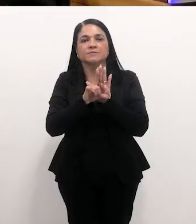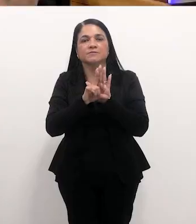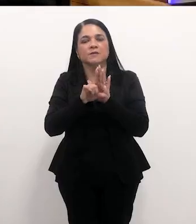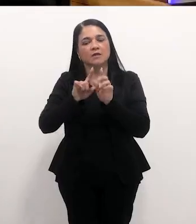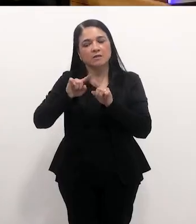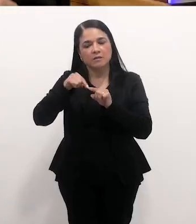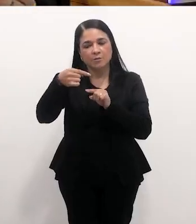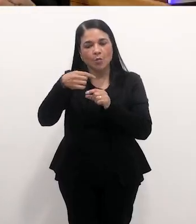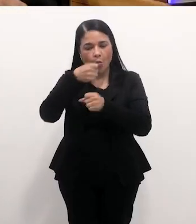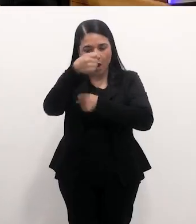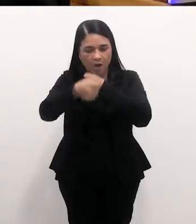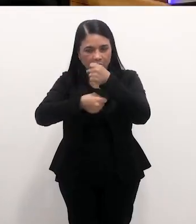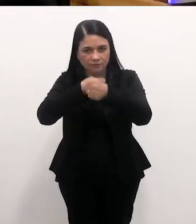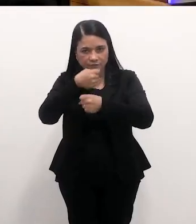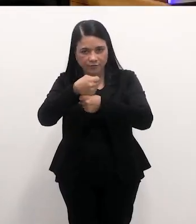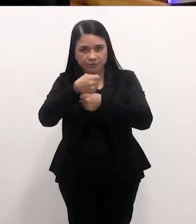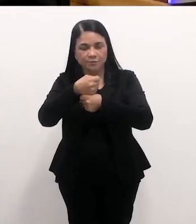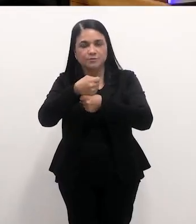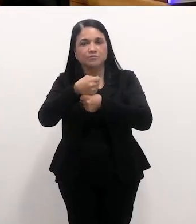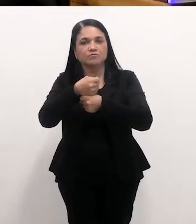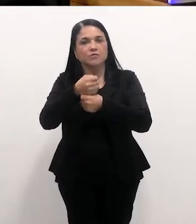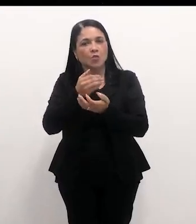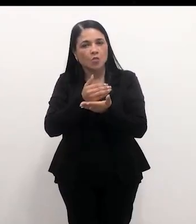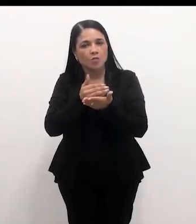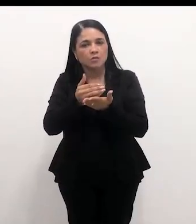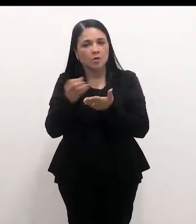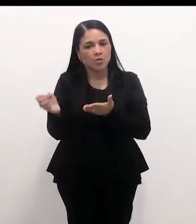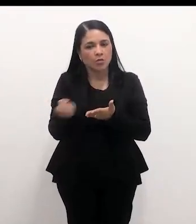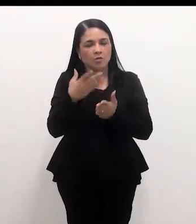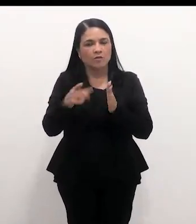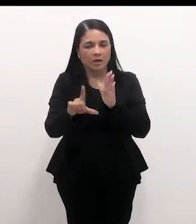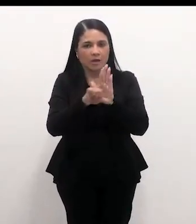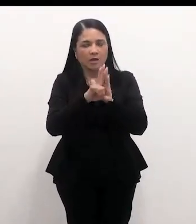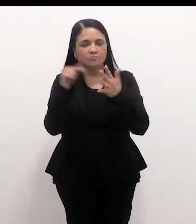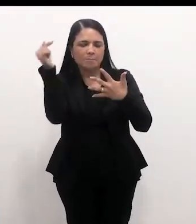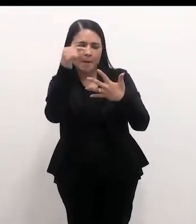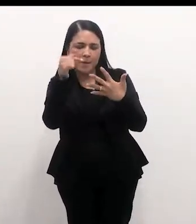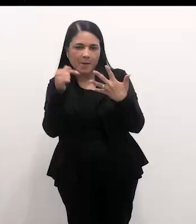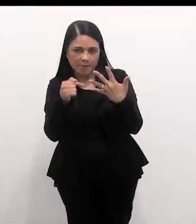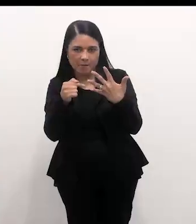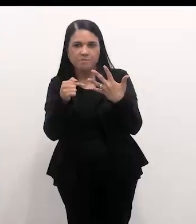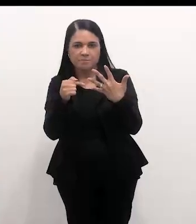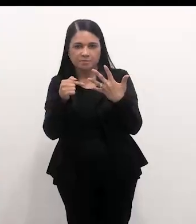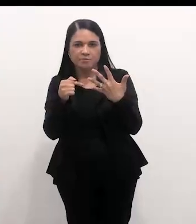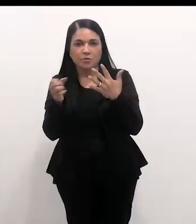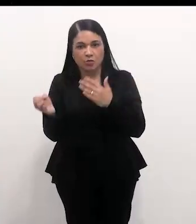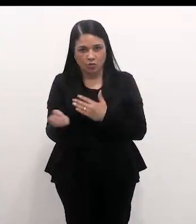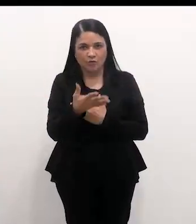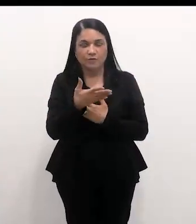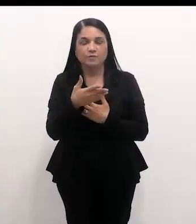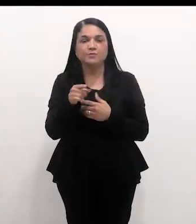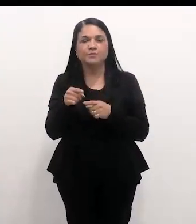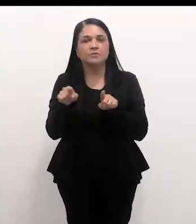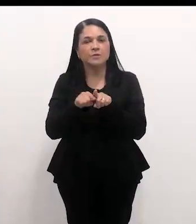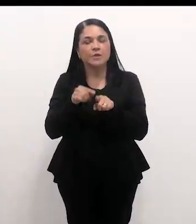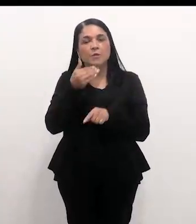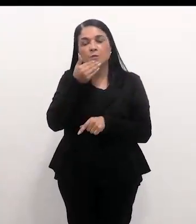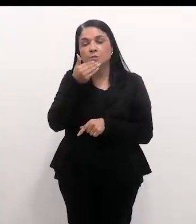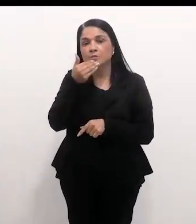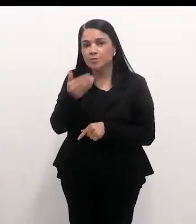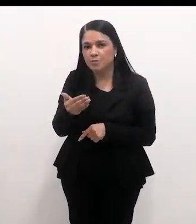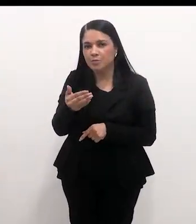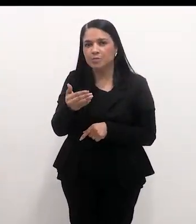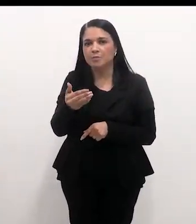lei velha e a partir do próximo ano vamos começar com a nova lei com novos requisitos.